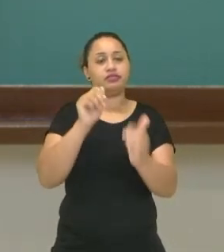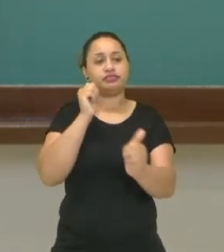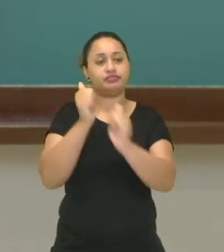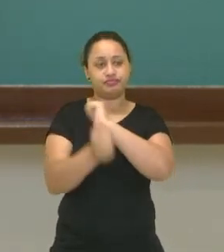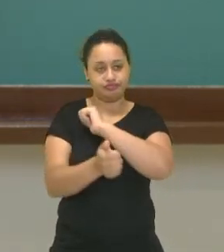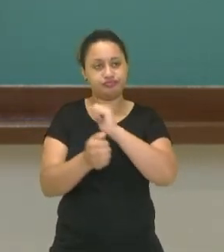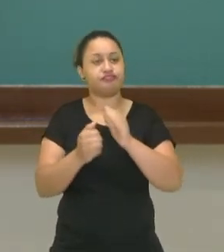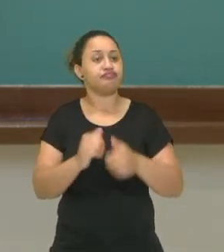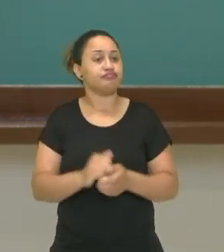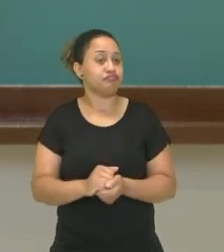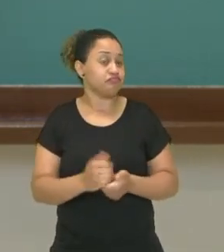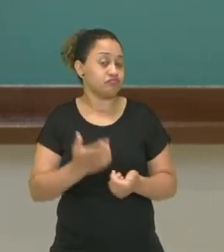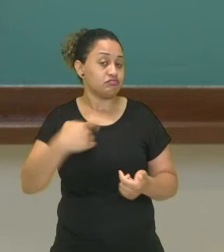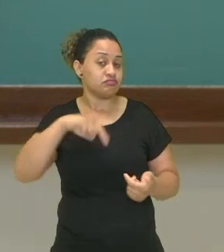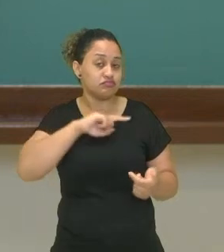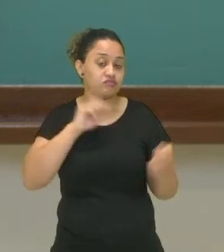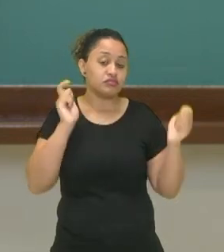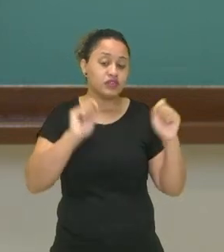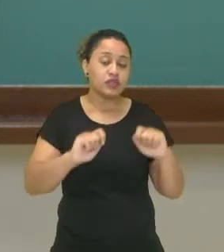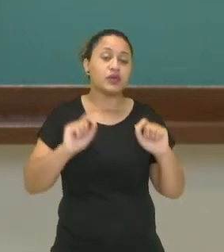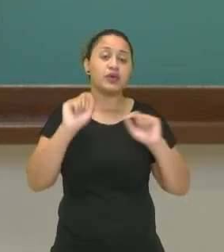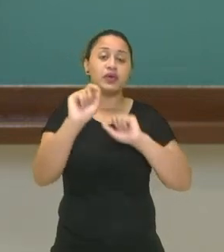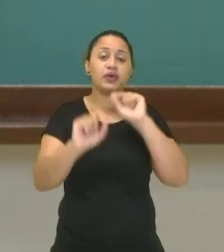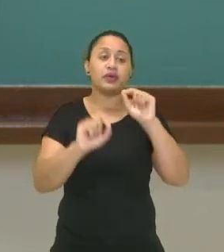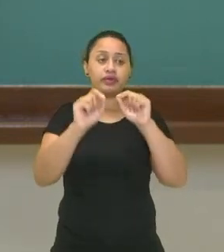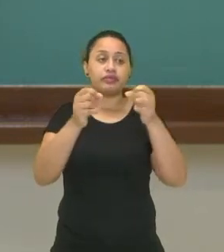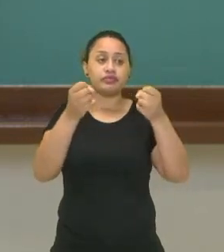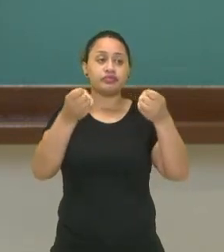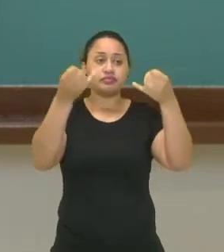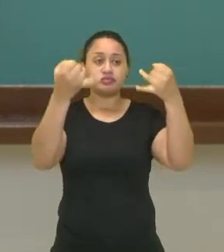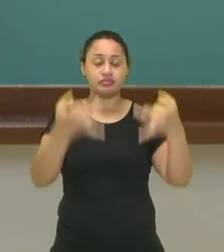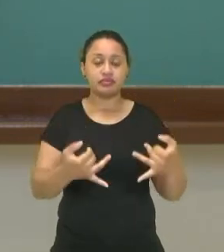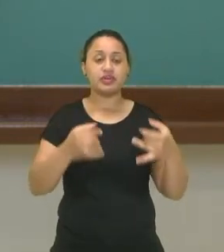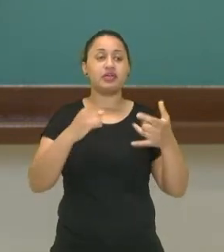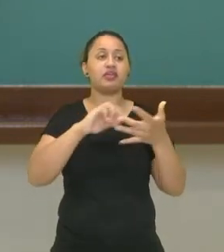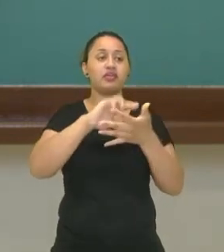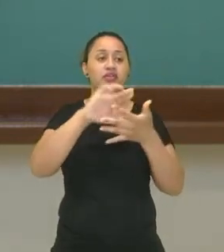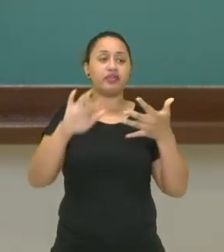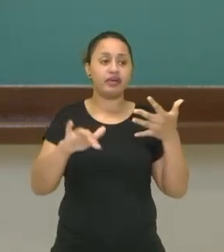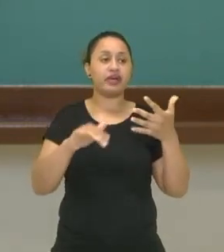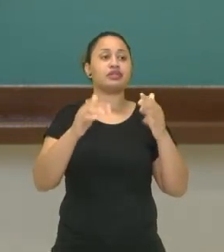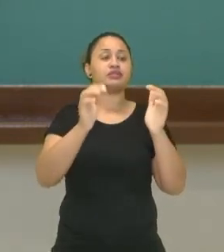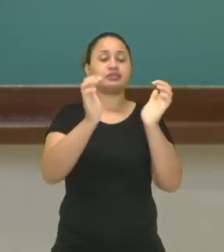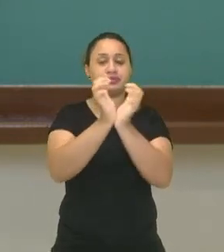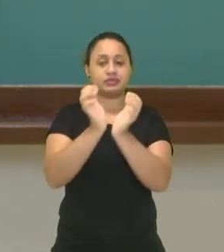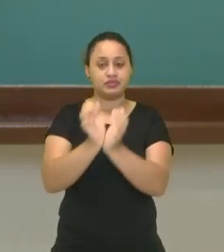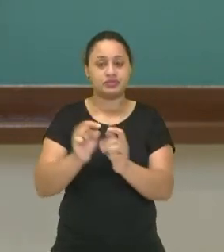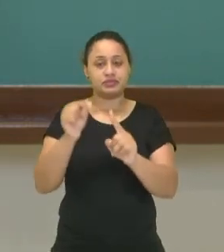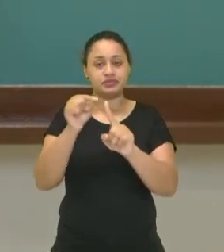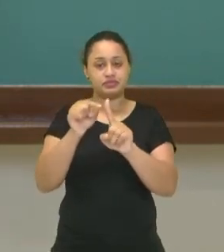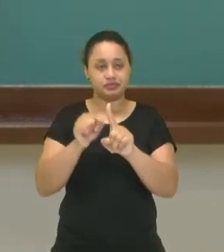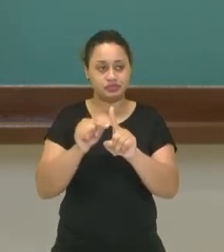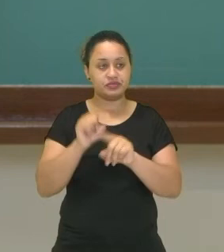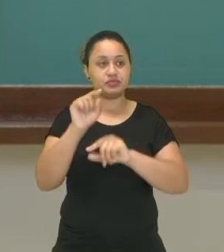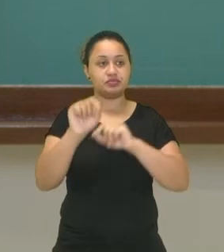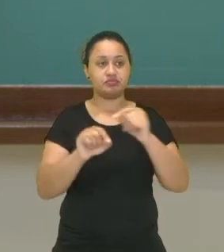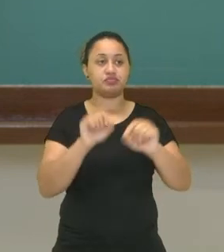esportivos. Nós podemos definir ela em várias categorias. São aquelas